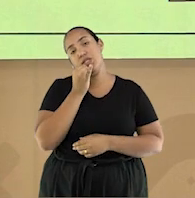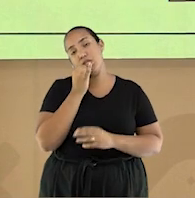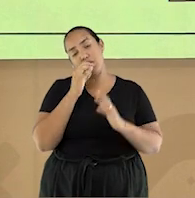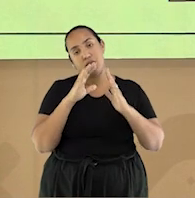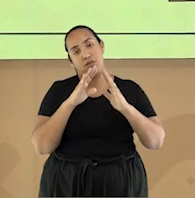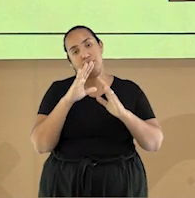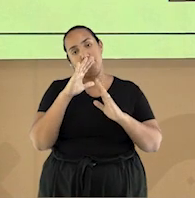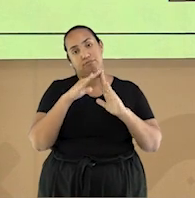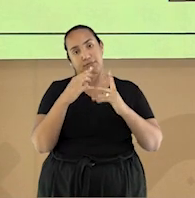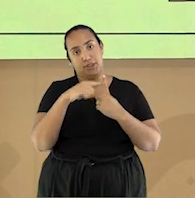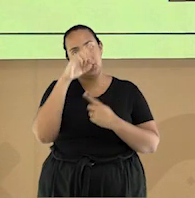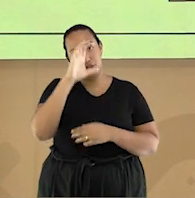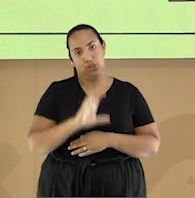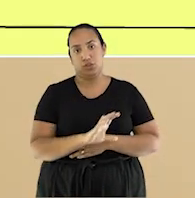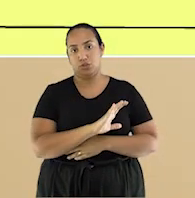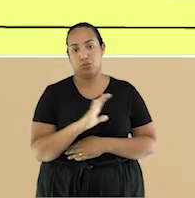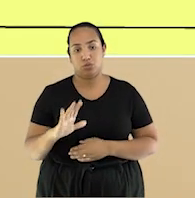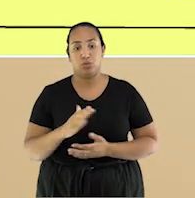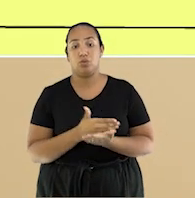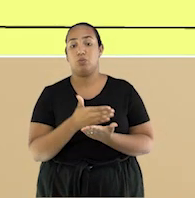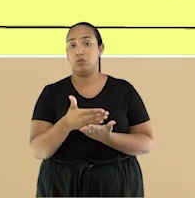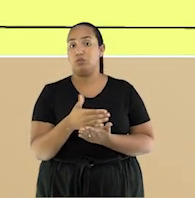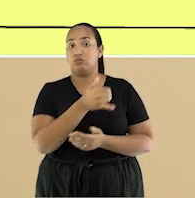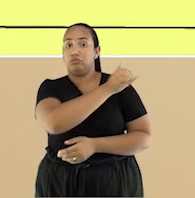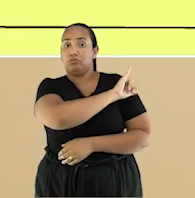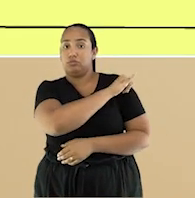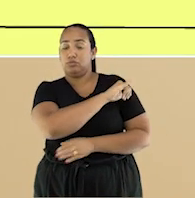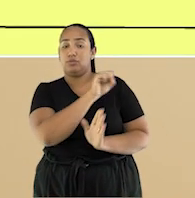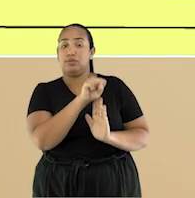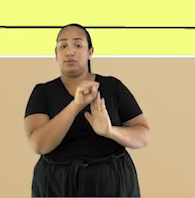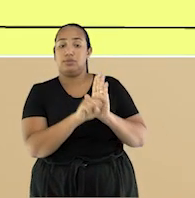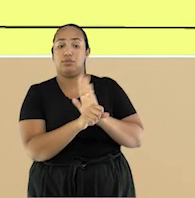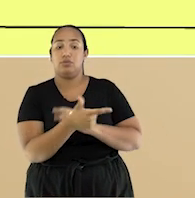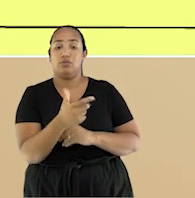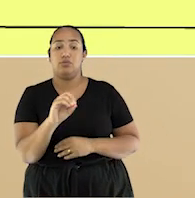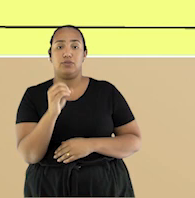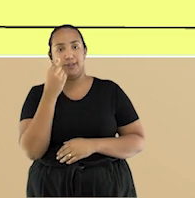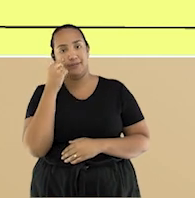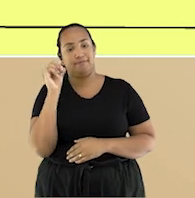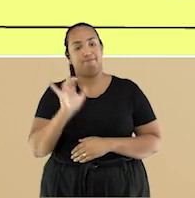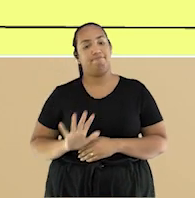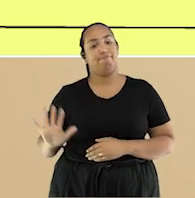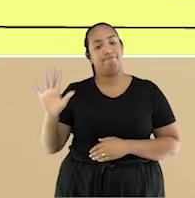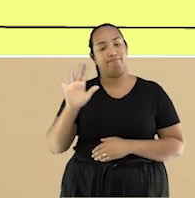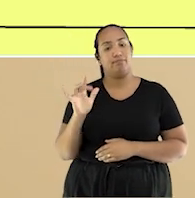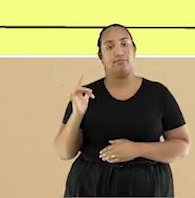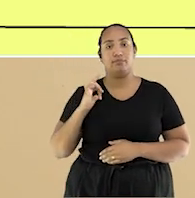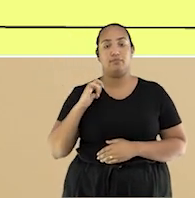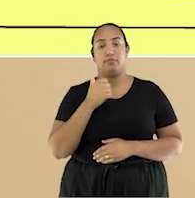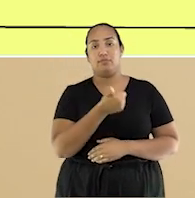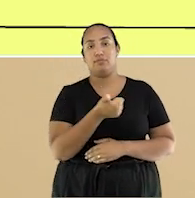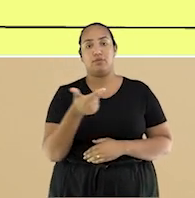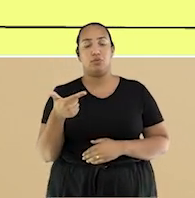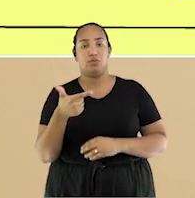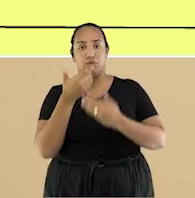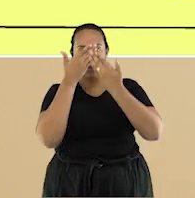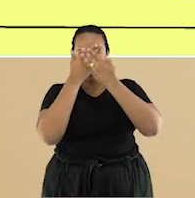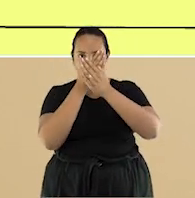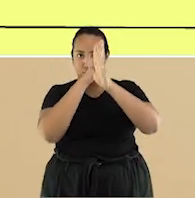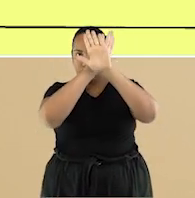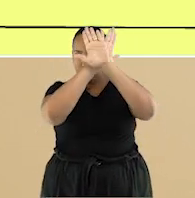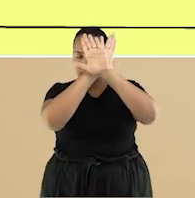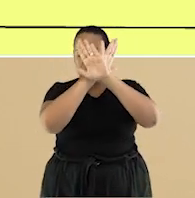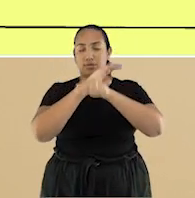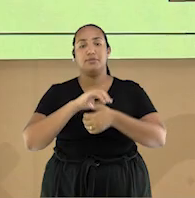Janeiro no início do século XX. Como nós podemos ver aqui, a representação de 12 orixás nessa influência